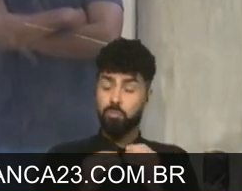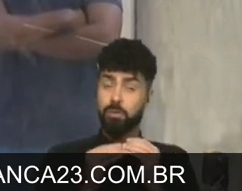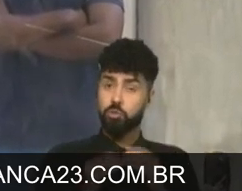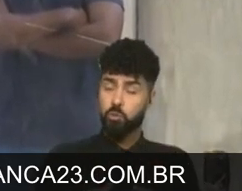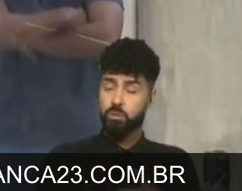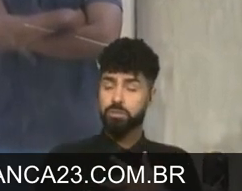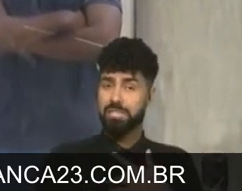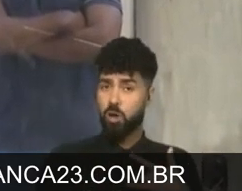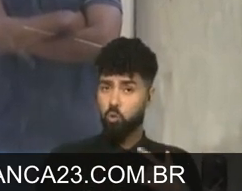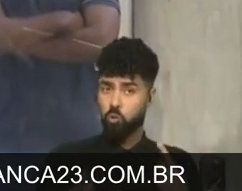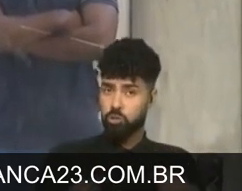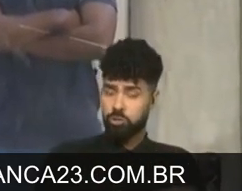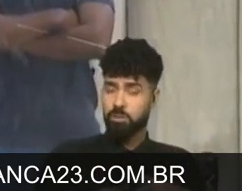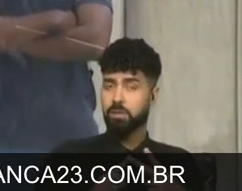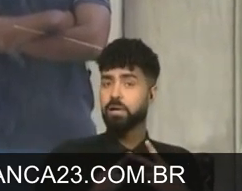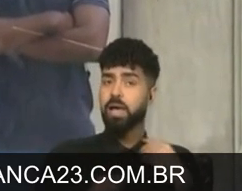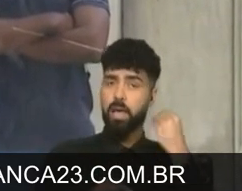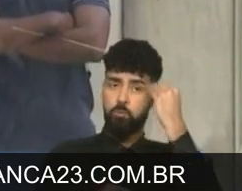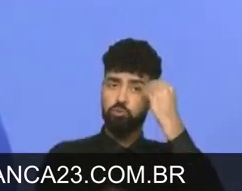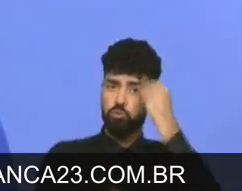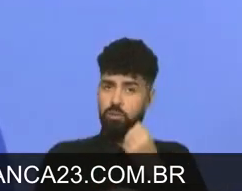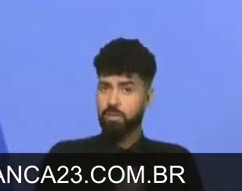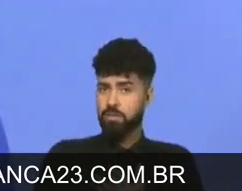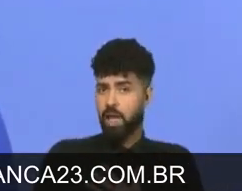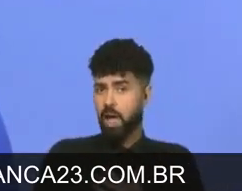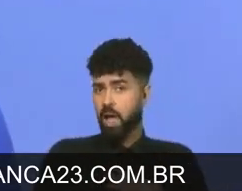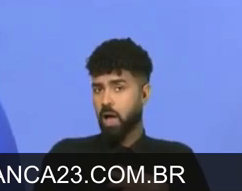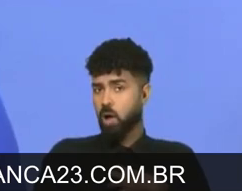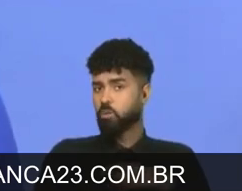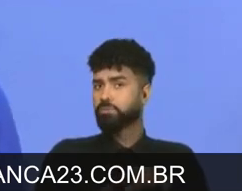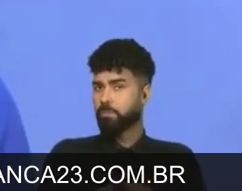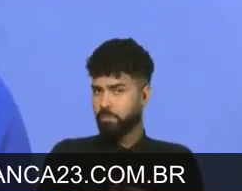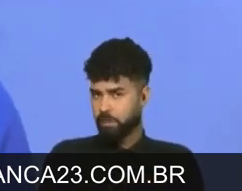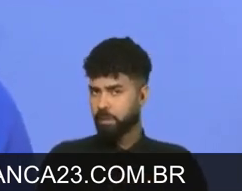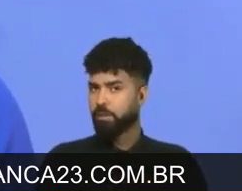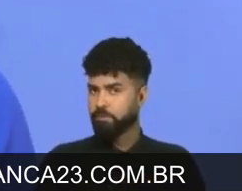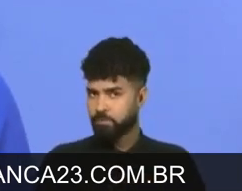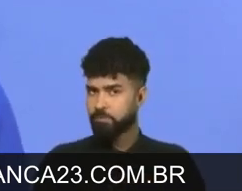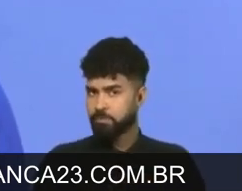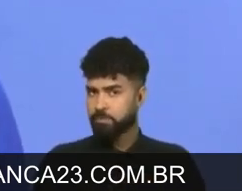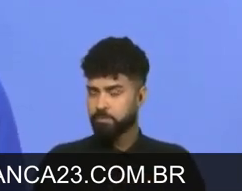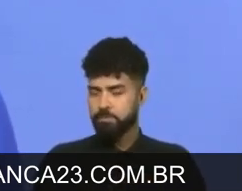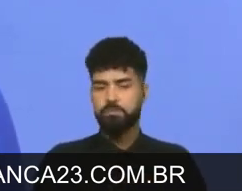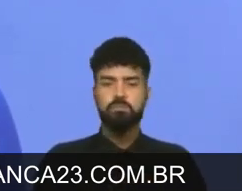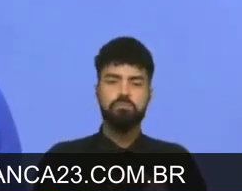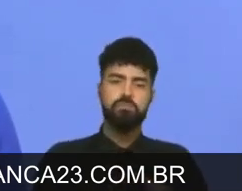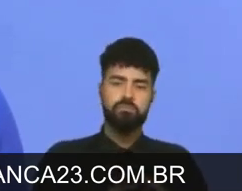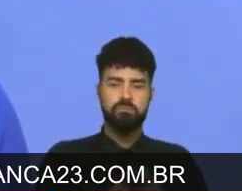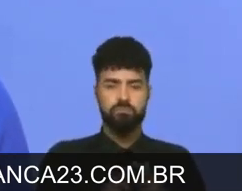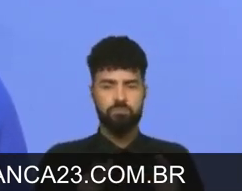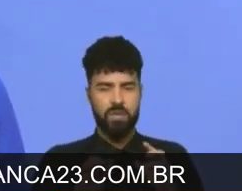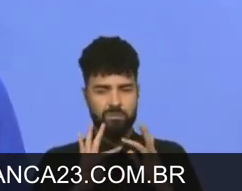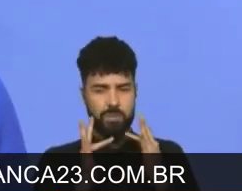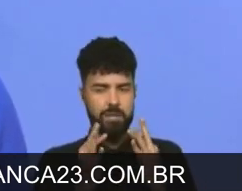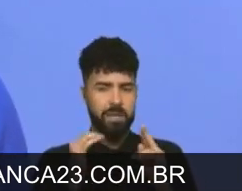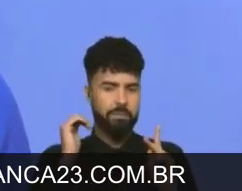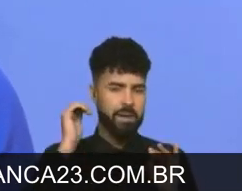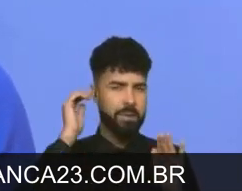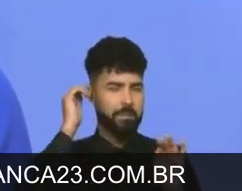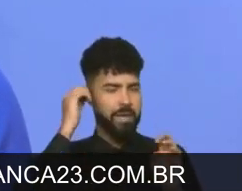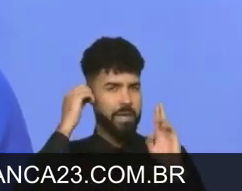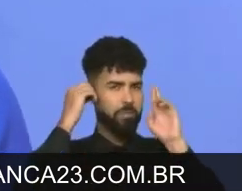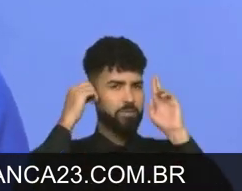saúde física, mas também emocional. Geralmente, os pais ou os responsáveis vêm trazer que